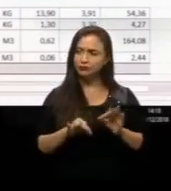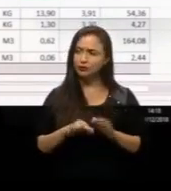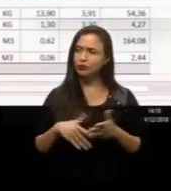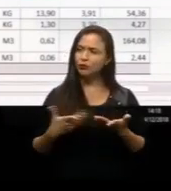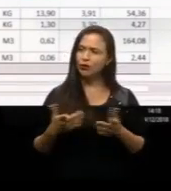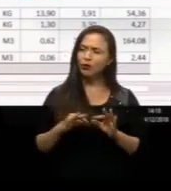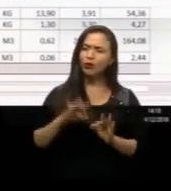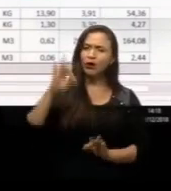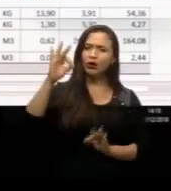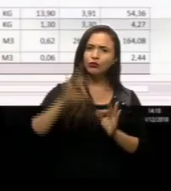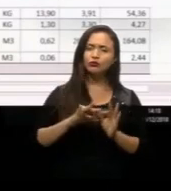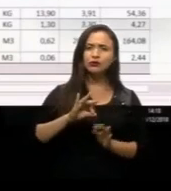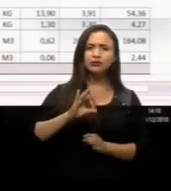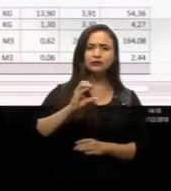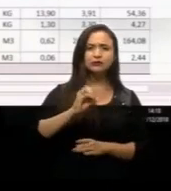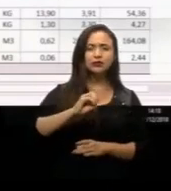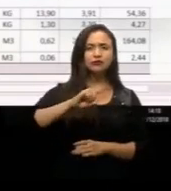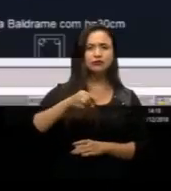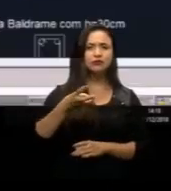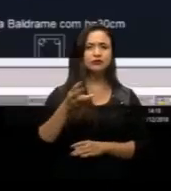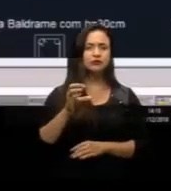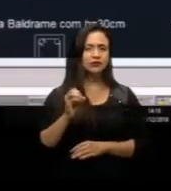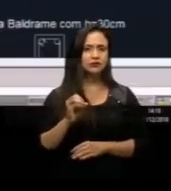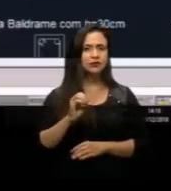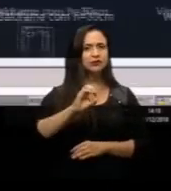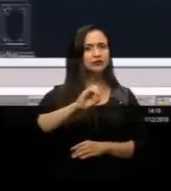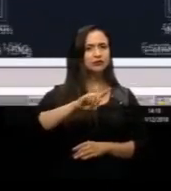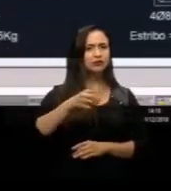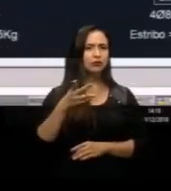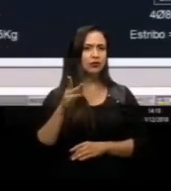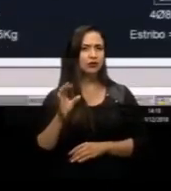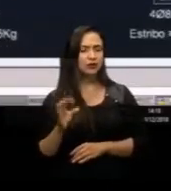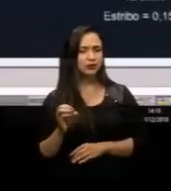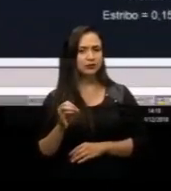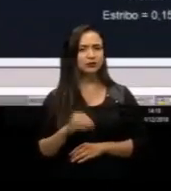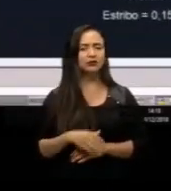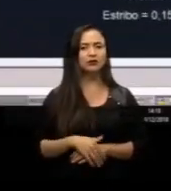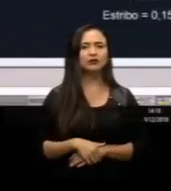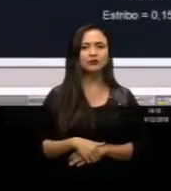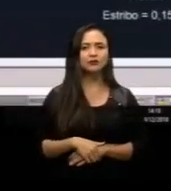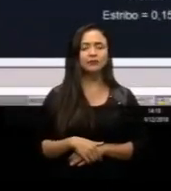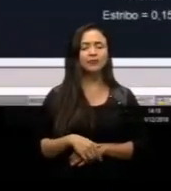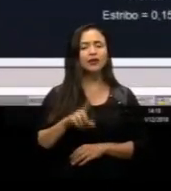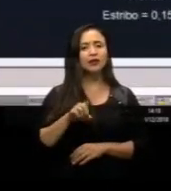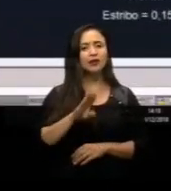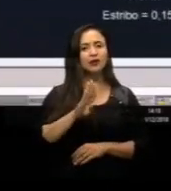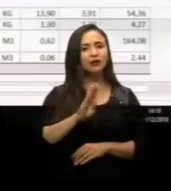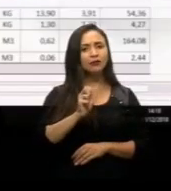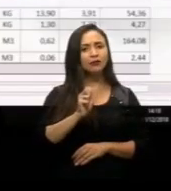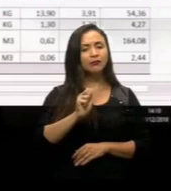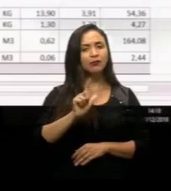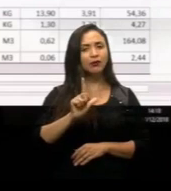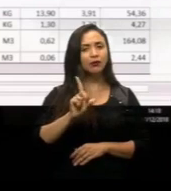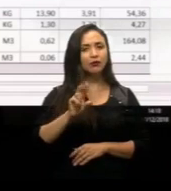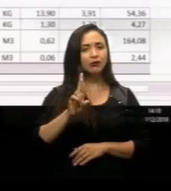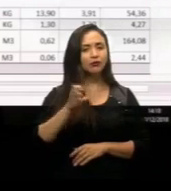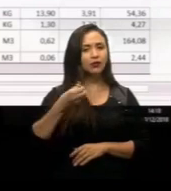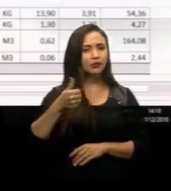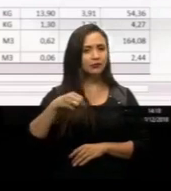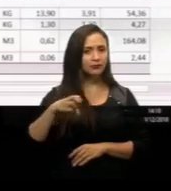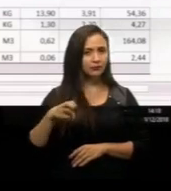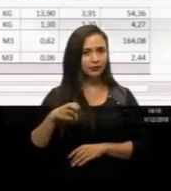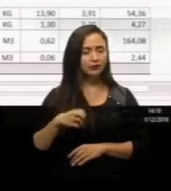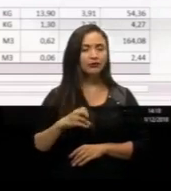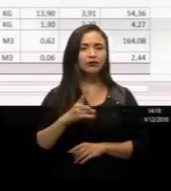baldrame? 0,30 ou 0,40. Meu baldrame tem 0,30.